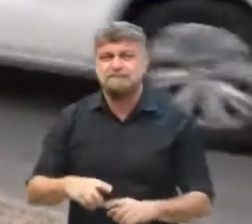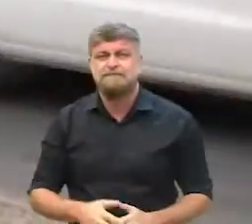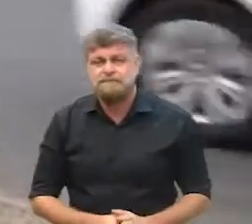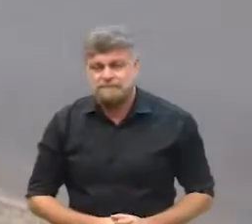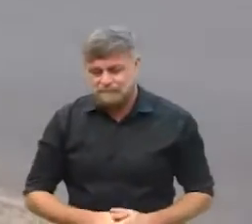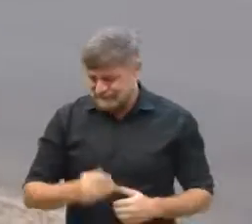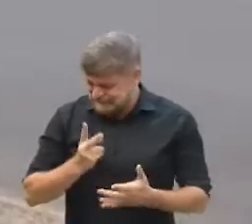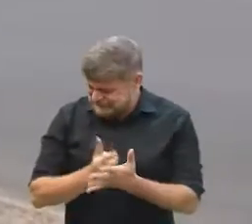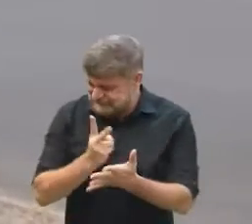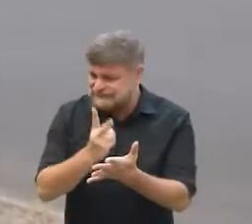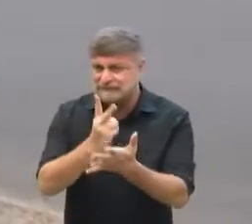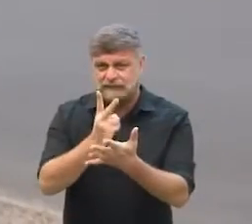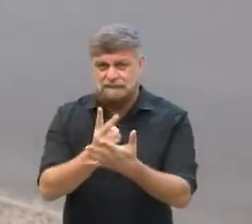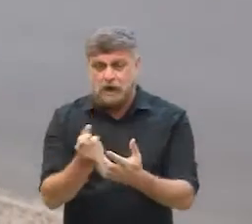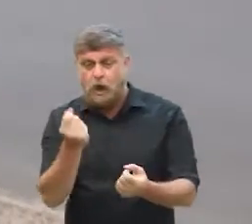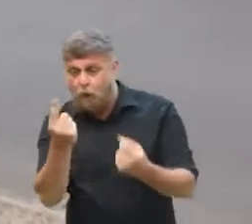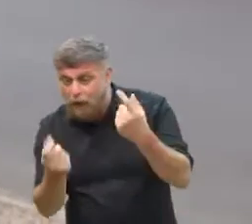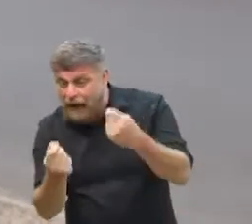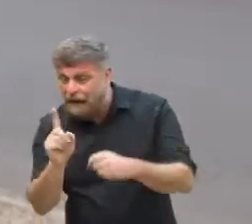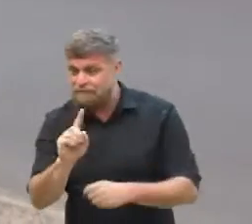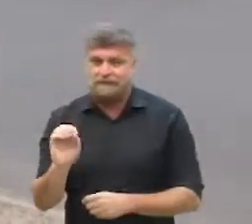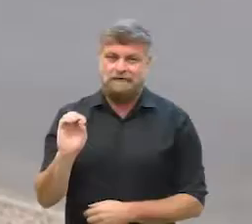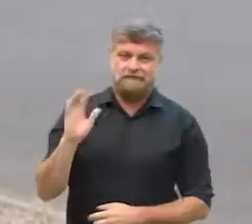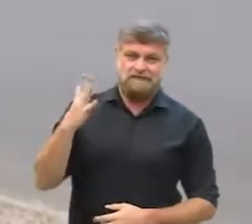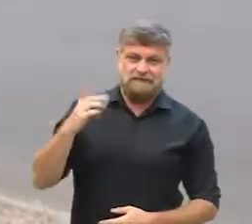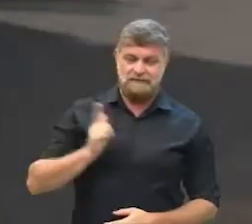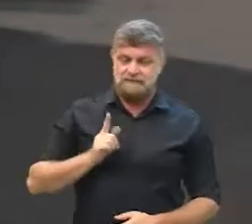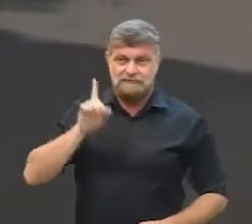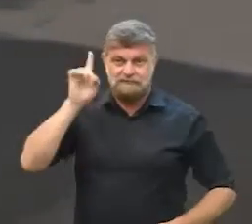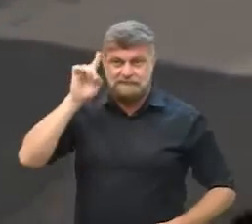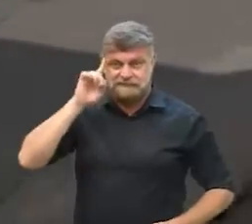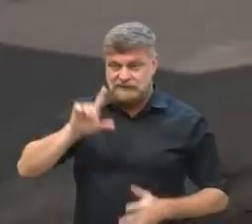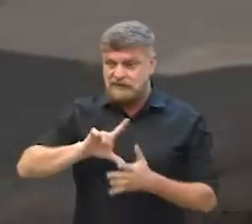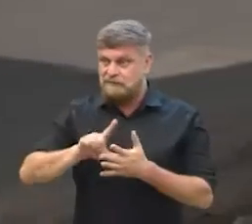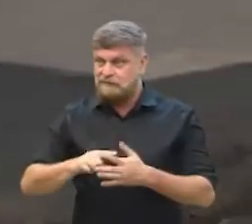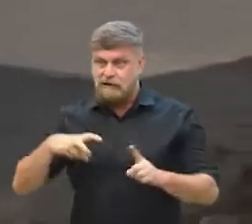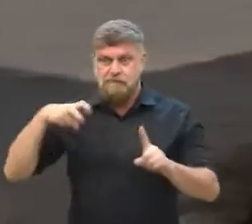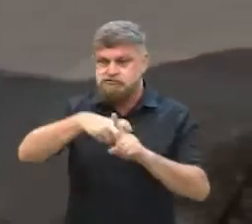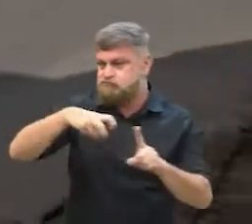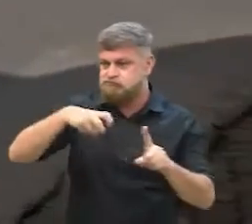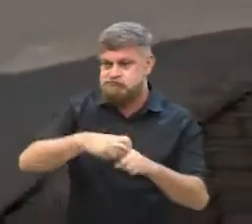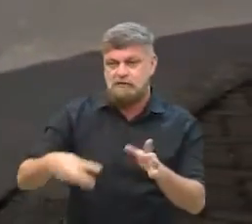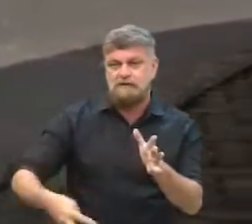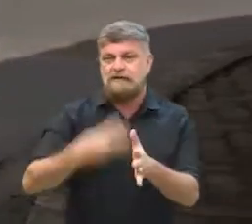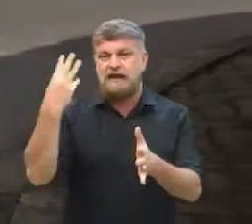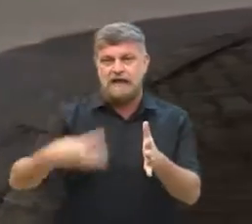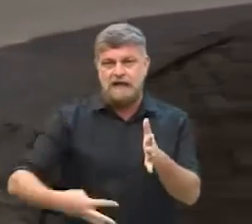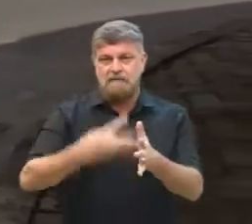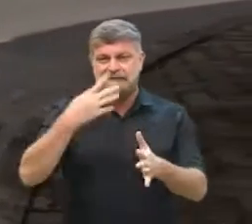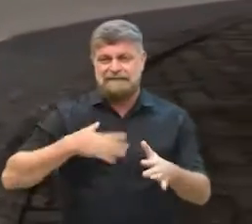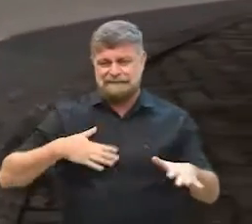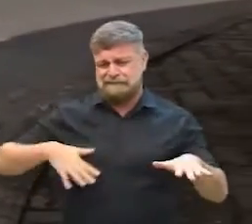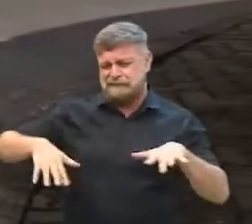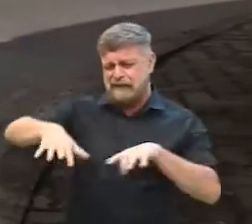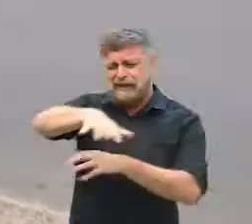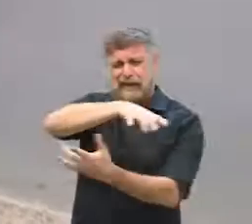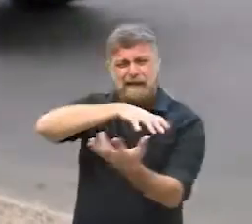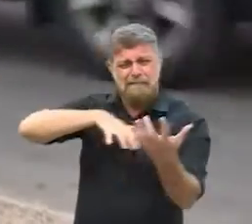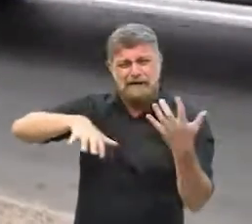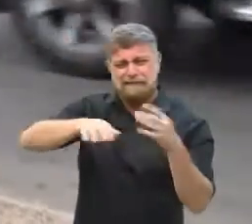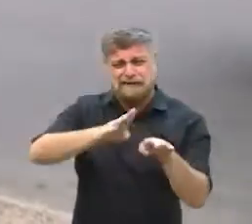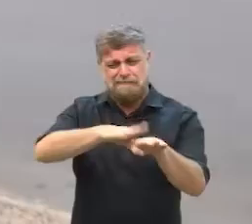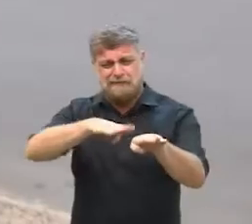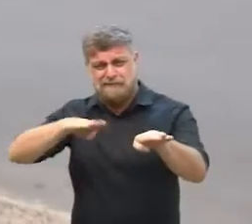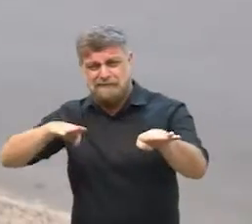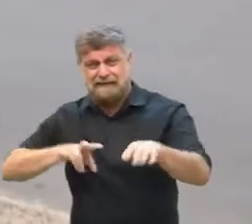hein? Coisa rara. O dia que não tem um, o outro compensa, é 3, 4. Fora a bagunça que é o